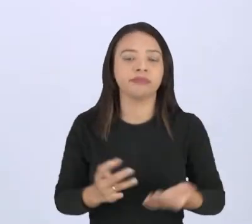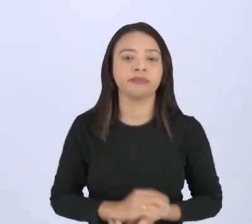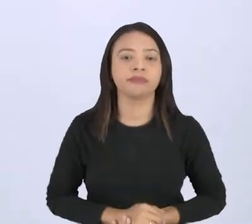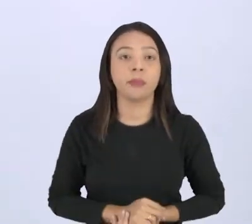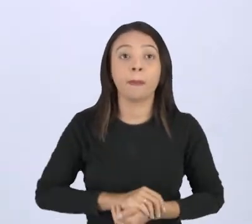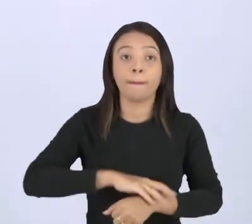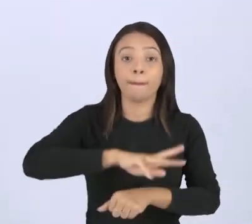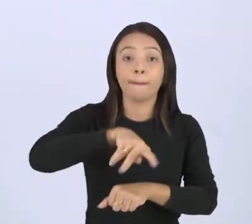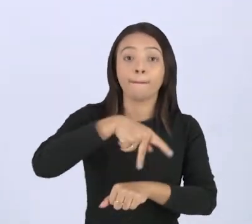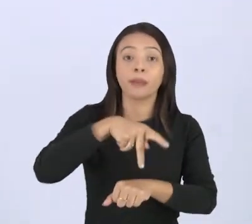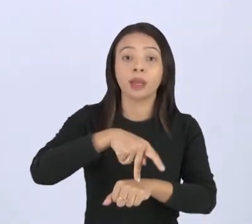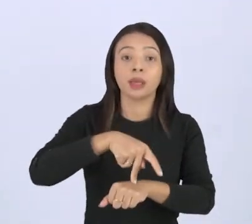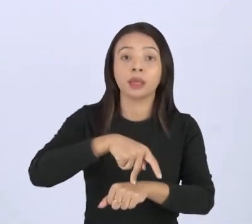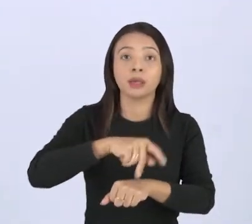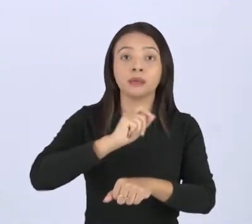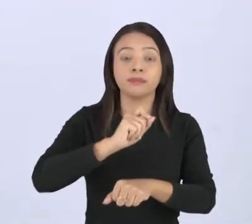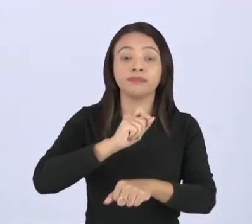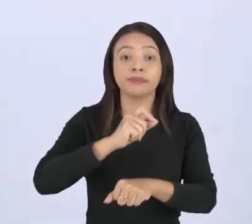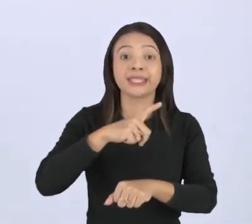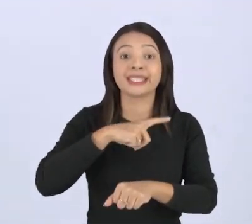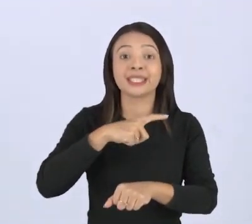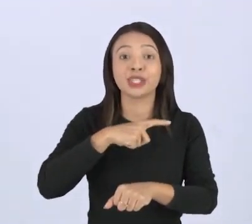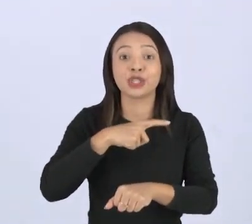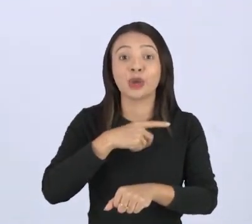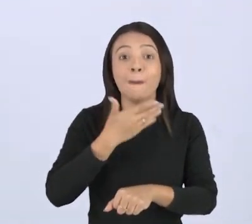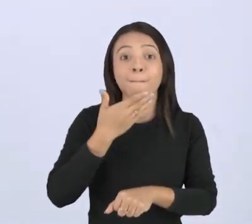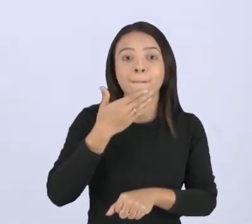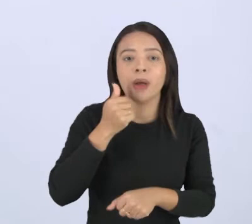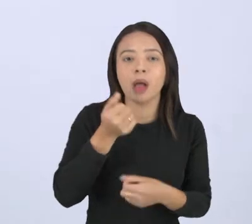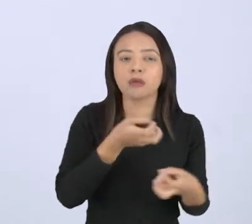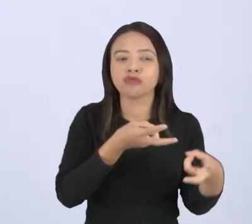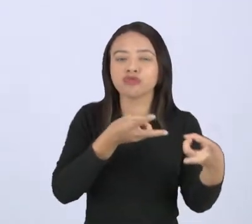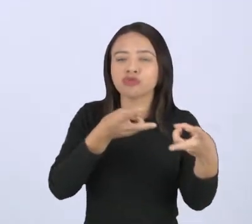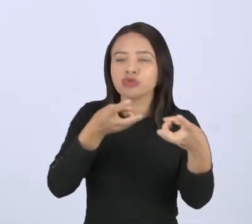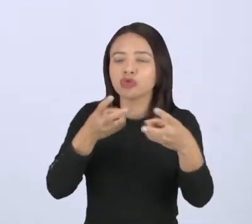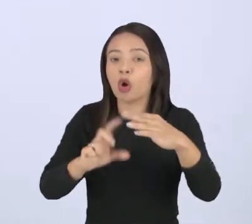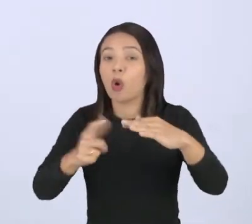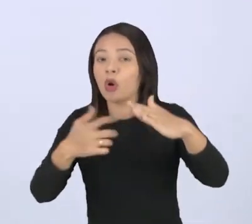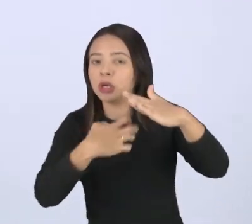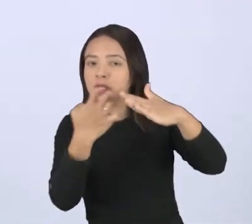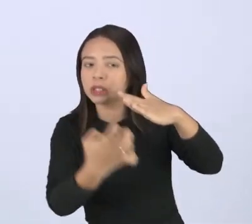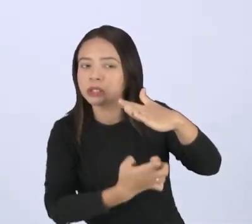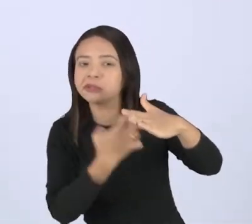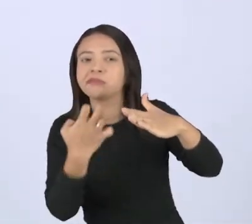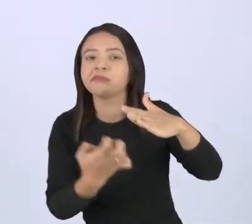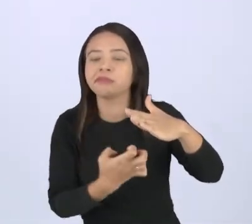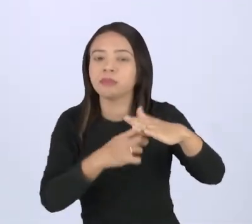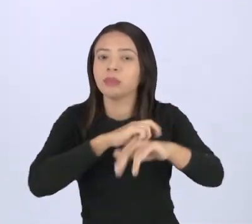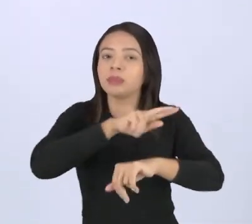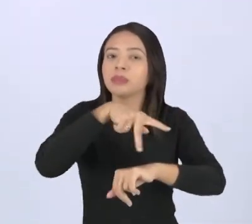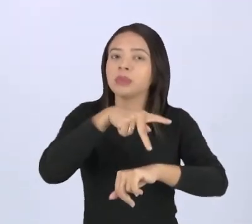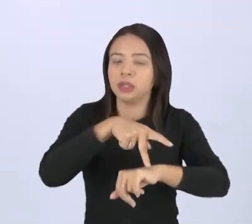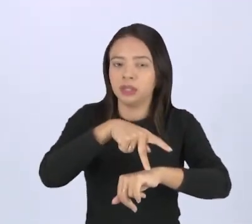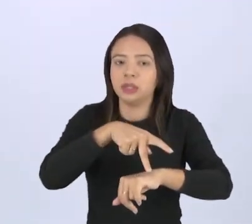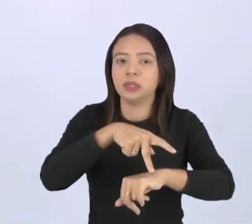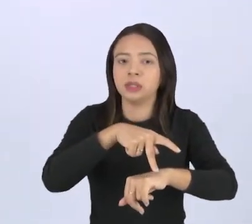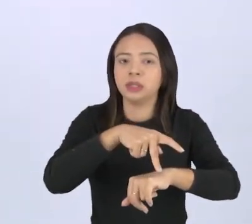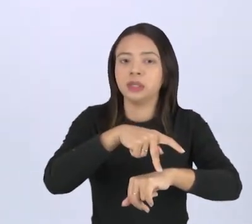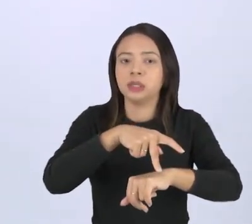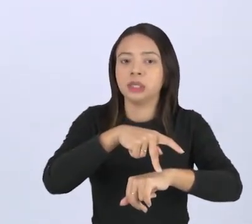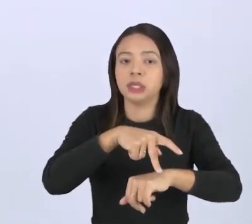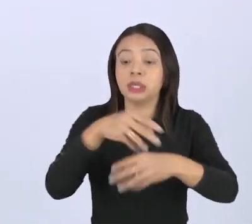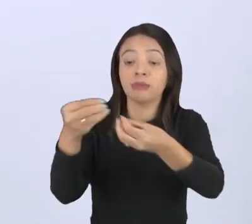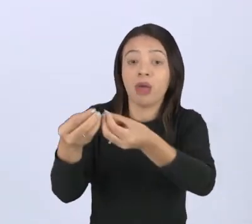Países que ofereciam as condições para atrair multinacionais. Quais foram esses países que trouxeram essas